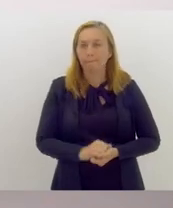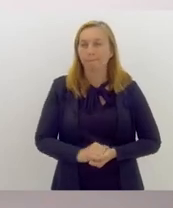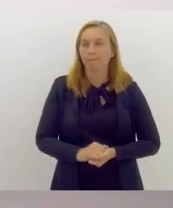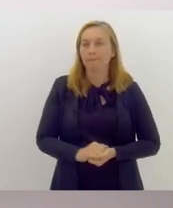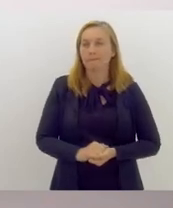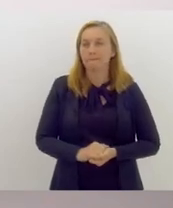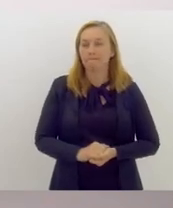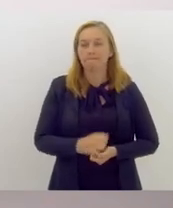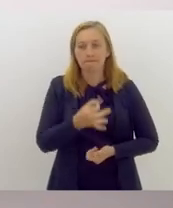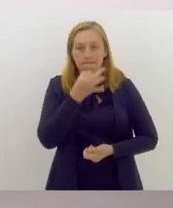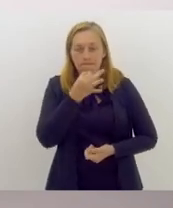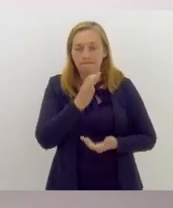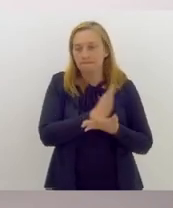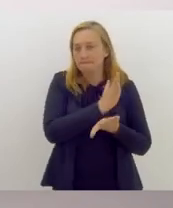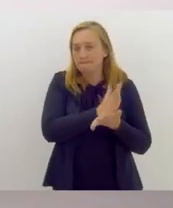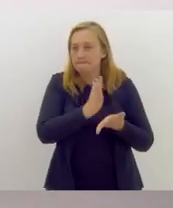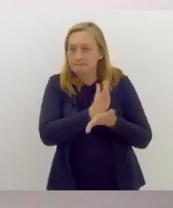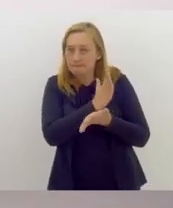sugestões